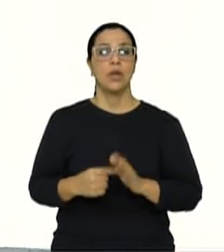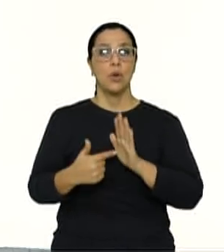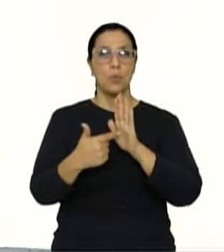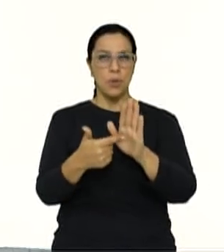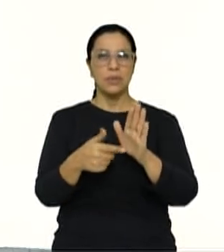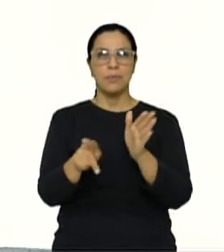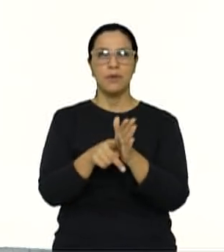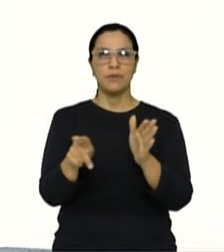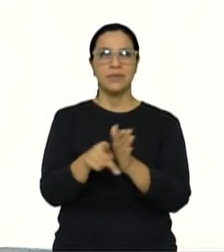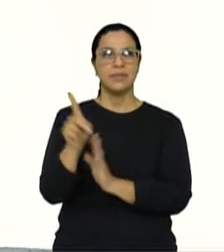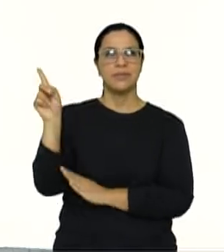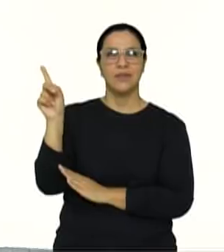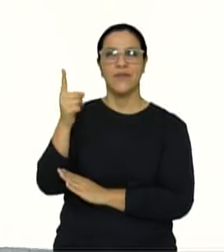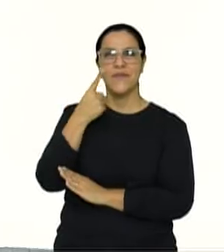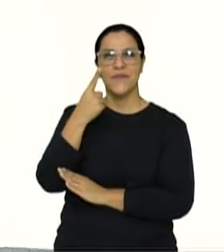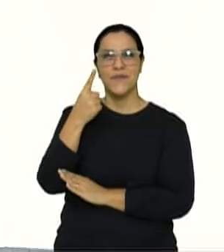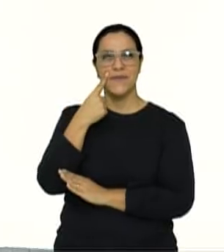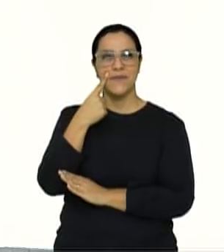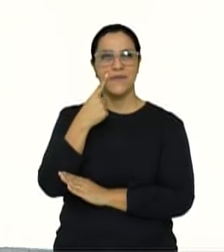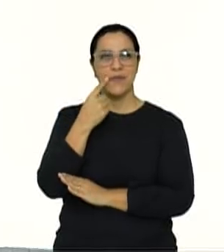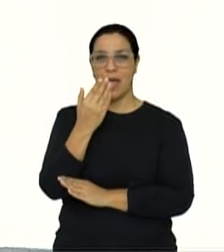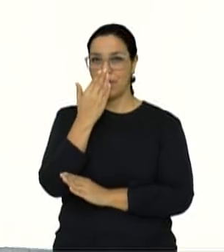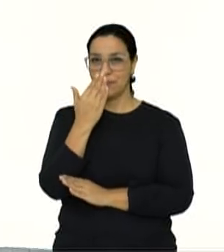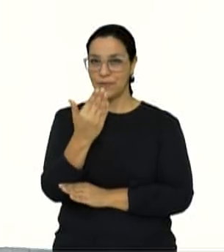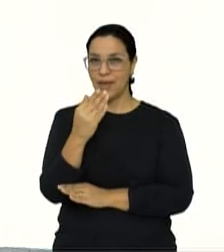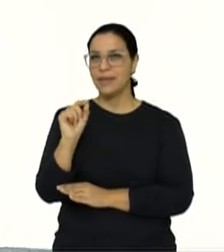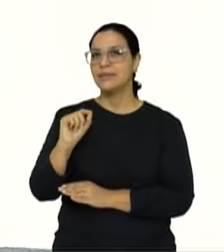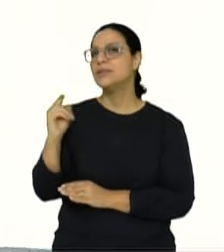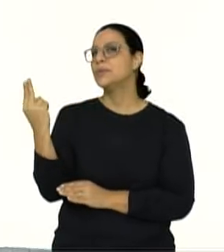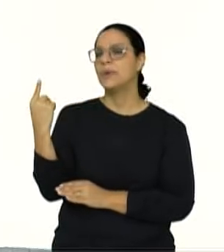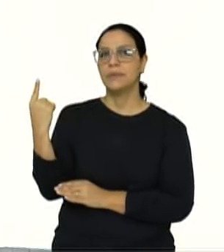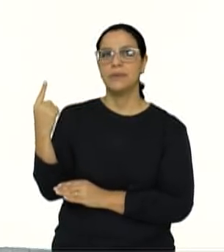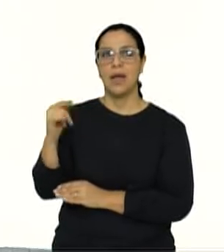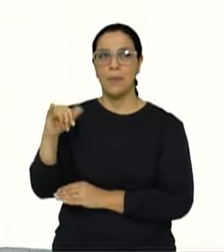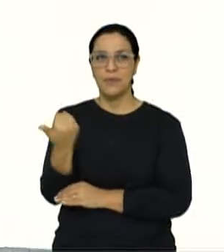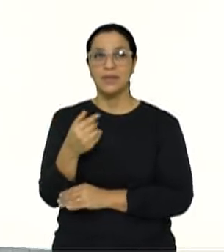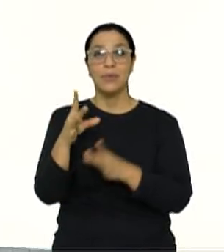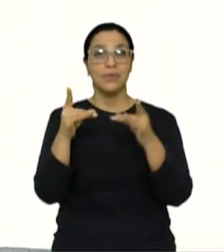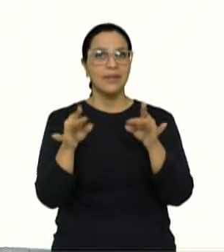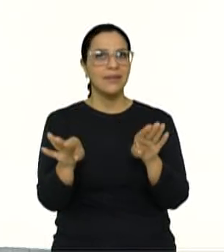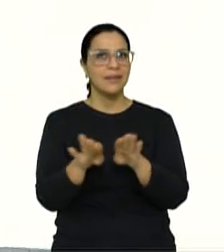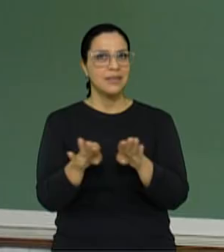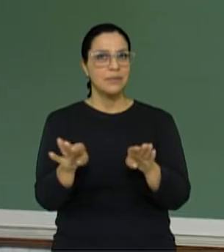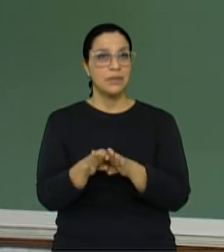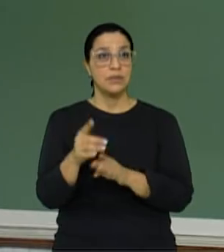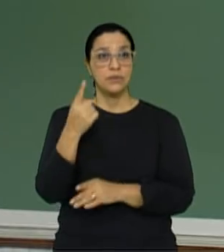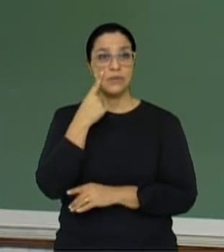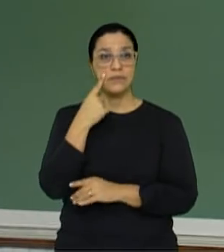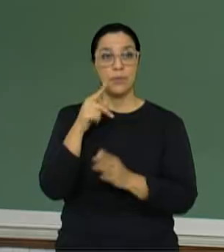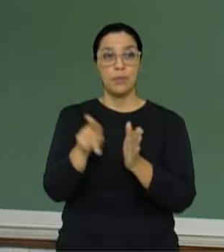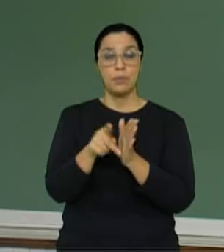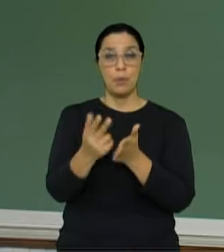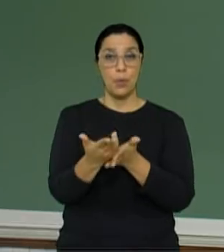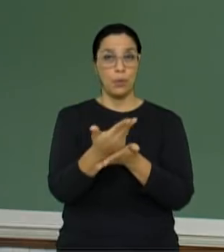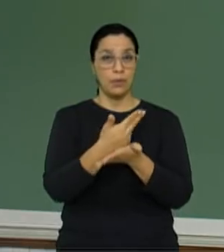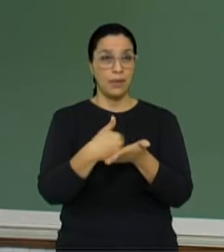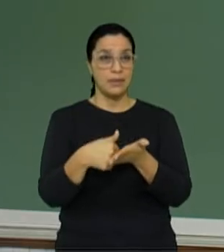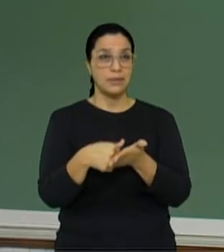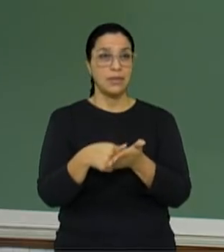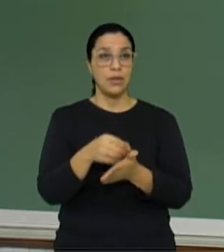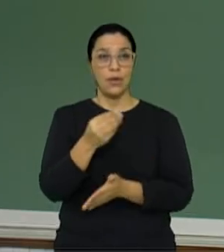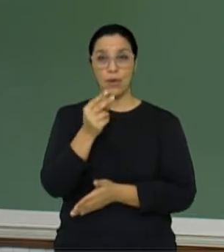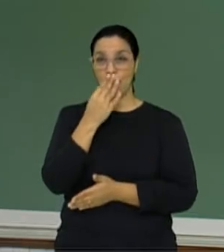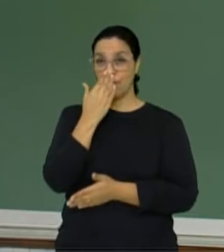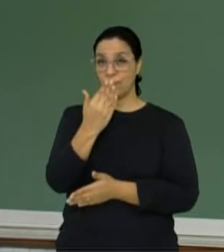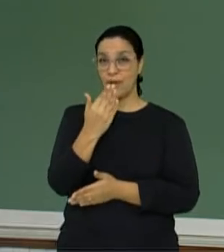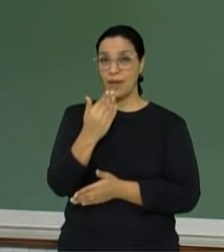mostrar aqui para vocês, né? Se a gente considerar aqui a frontal, já aproveitar esse detalhe aqui, se você observar essa figura, a vista